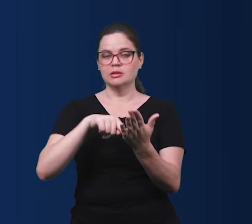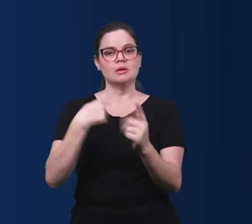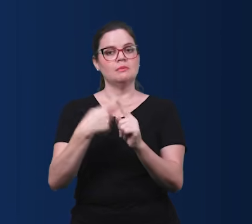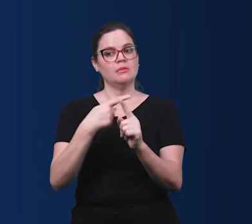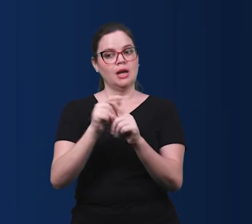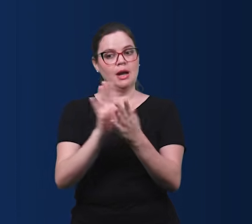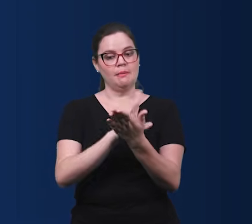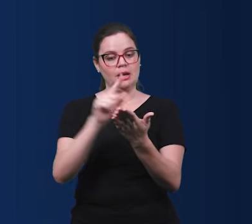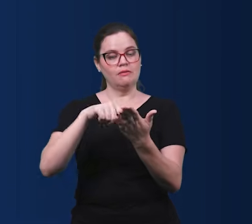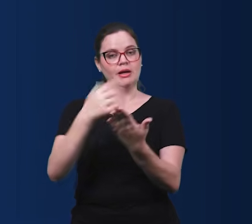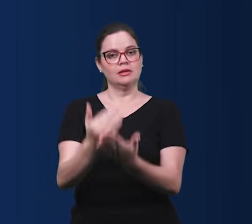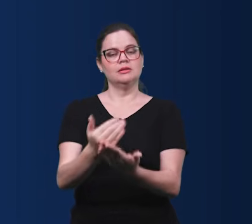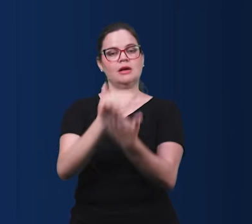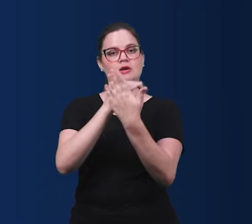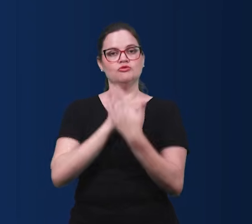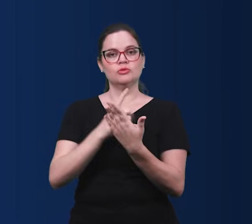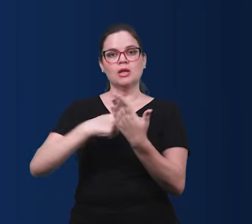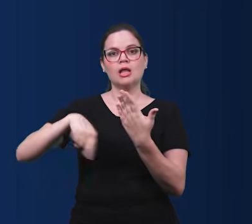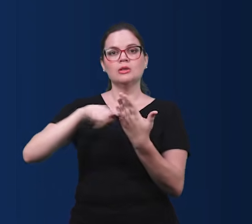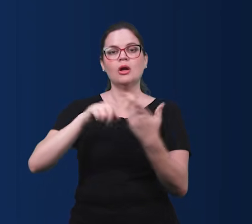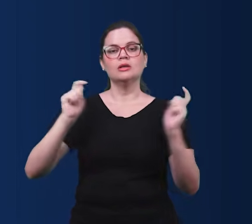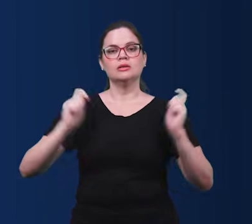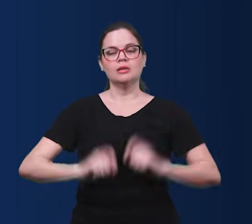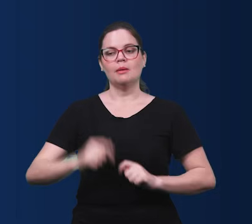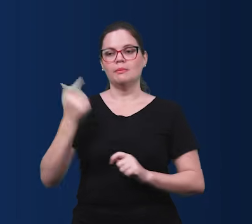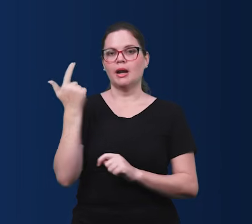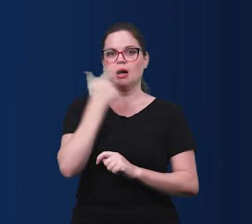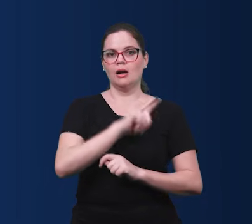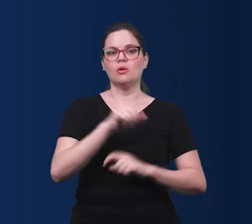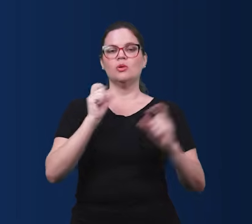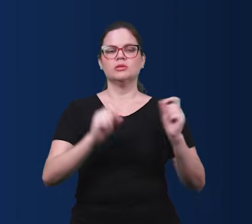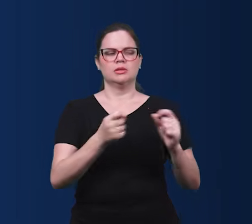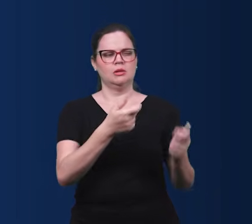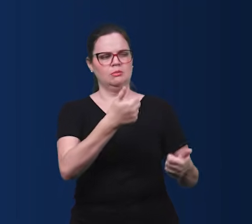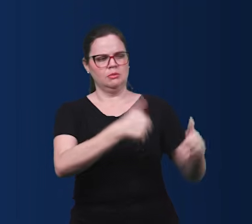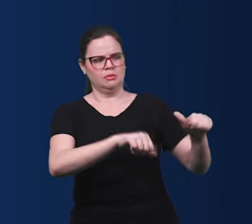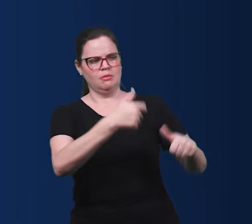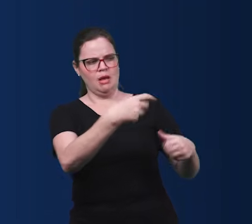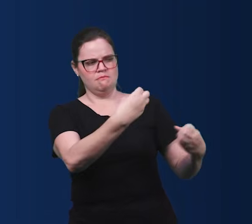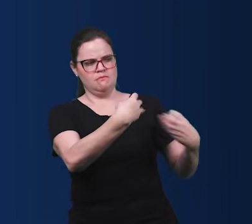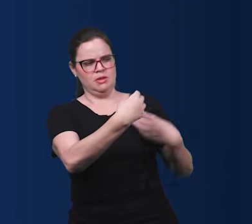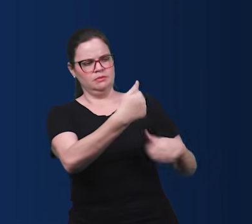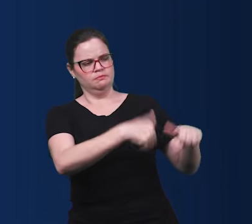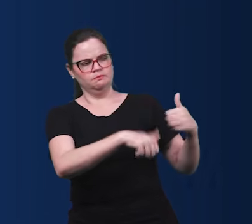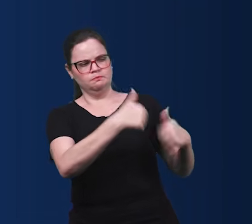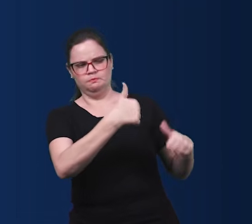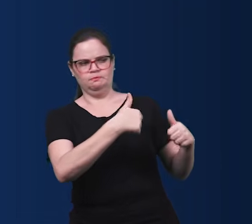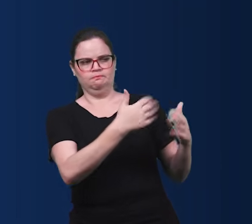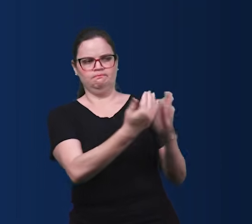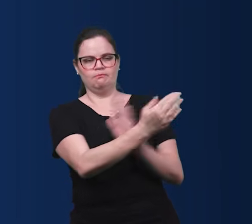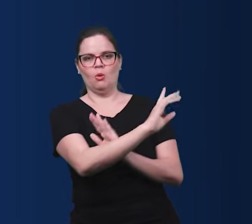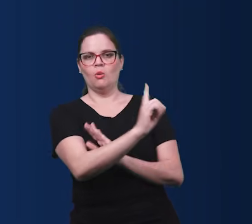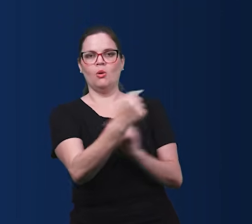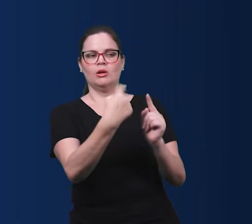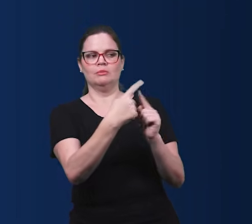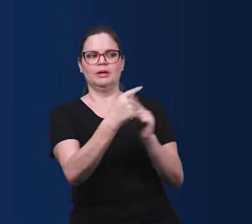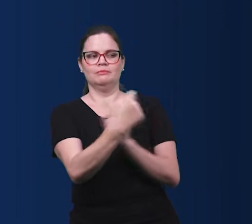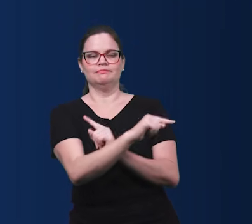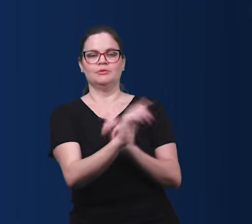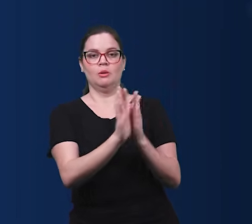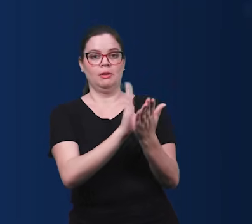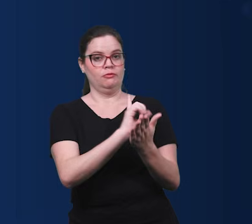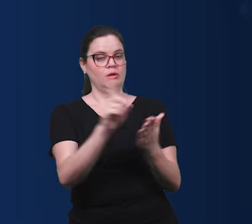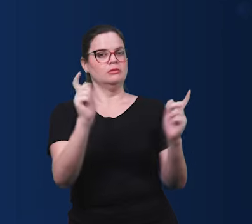pois é ela que serve como padrão para examinarmos qualquer ensinamento ou mensagem que